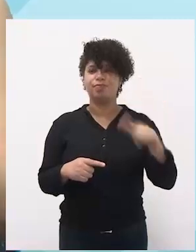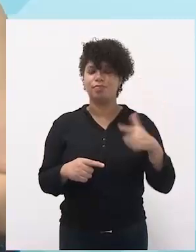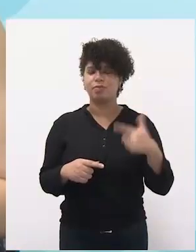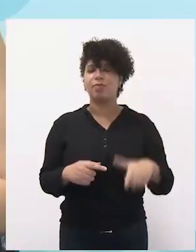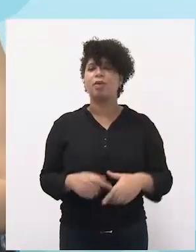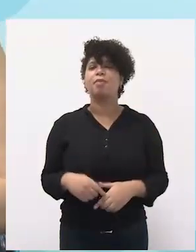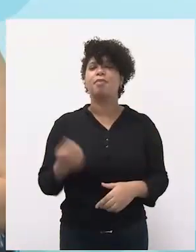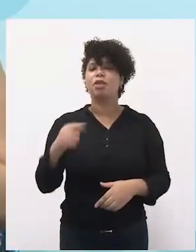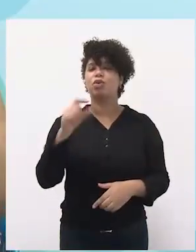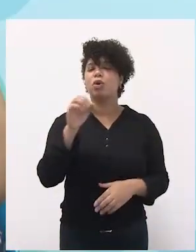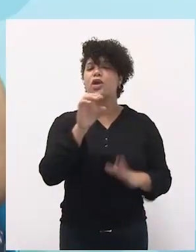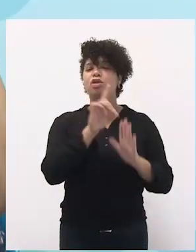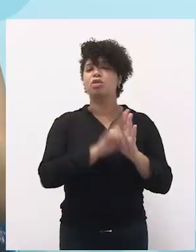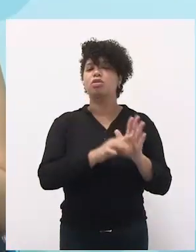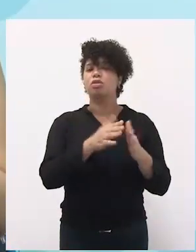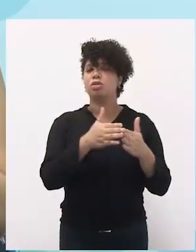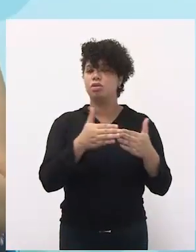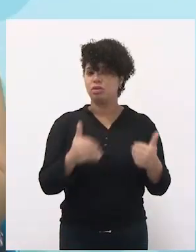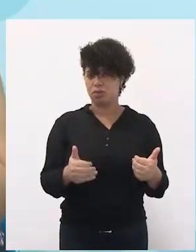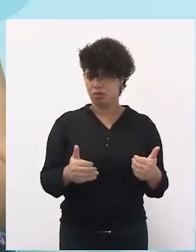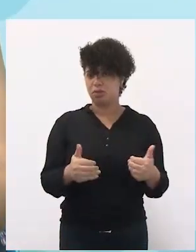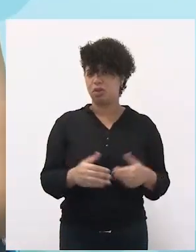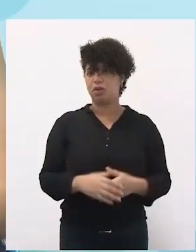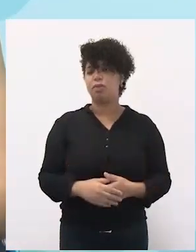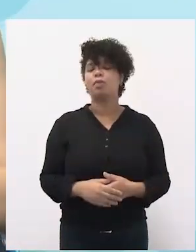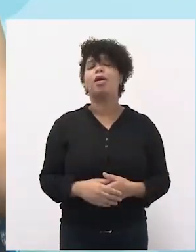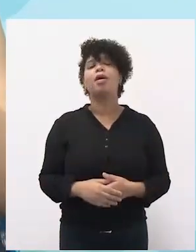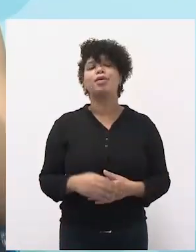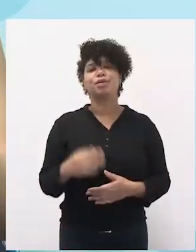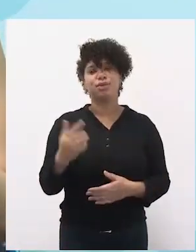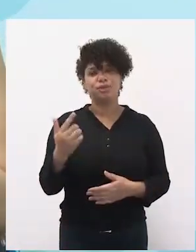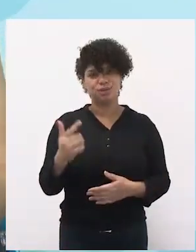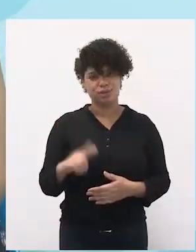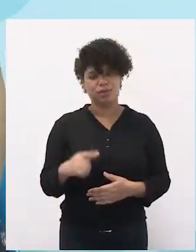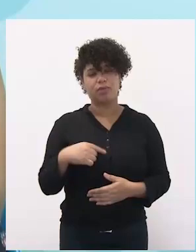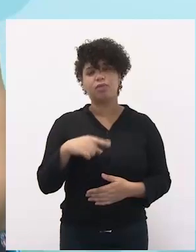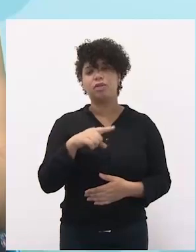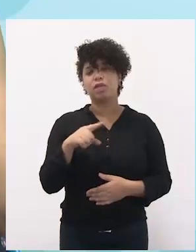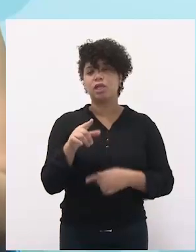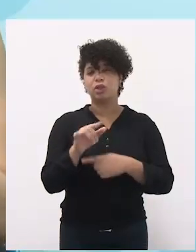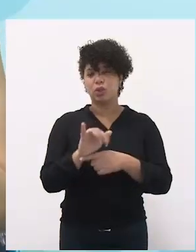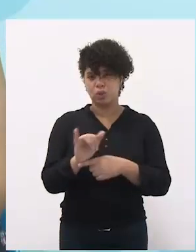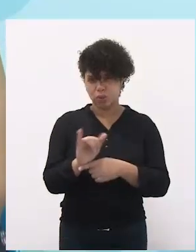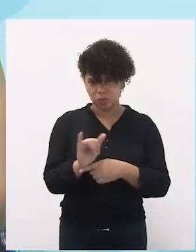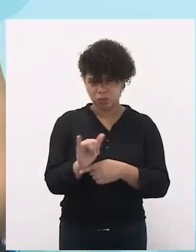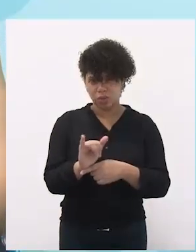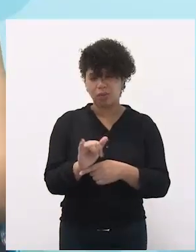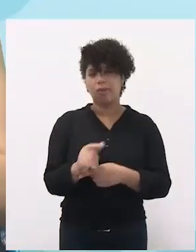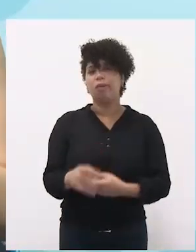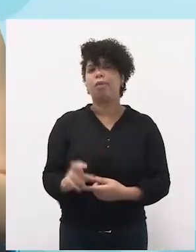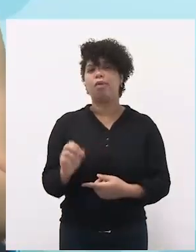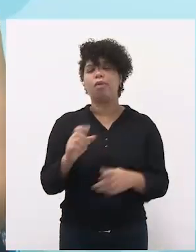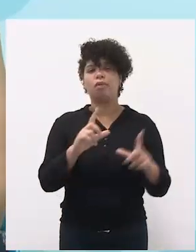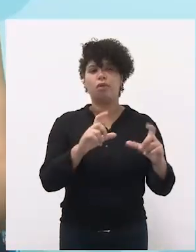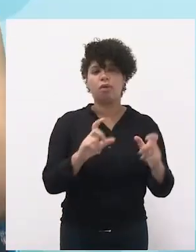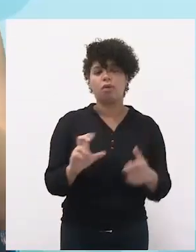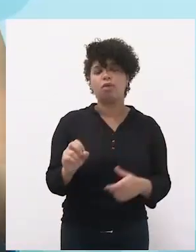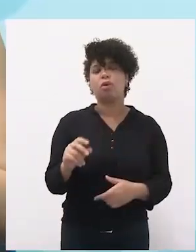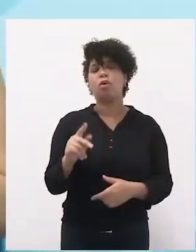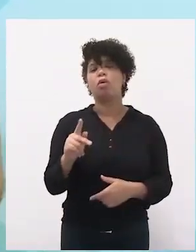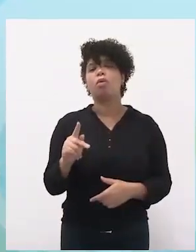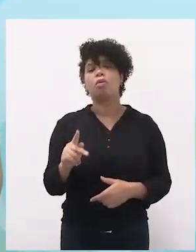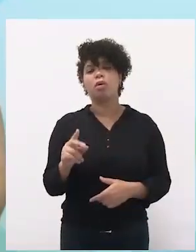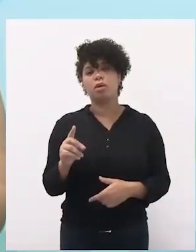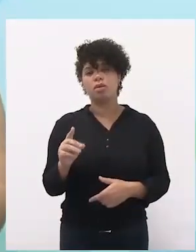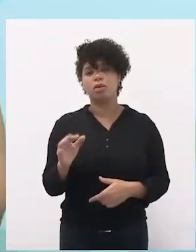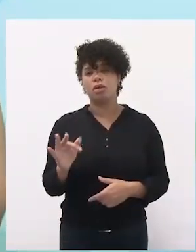do direito autoral. Gente, vão usar YouTube, vão usar imagem, vão usar PDF, vai usar